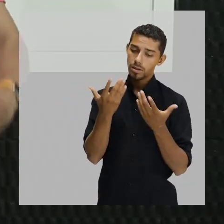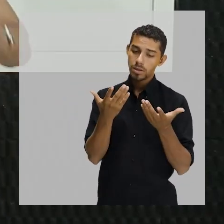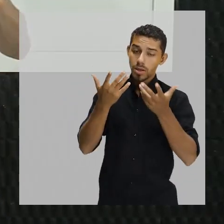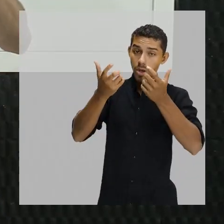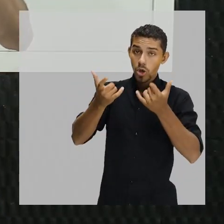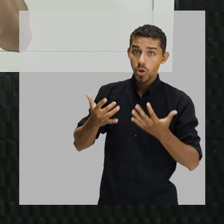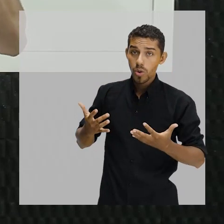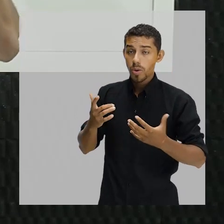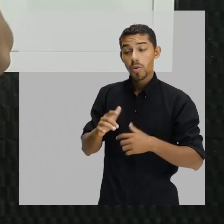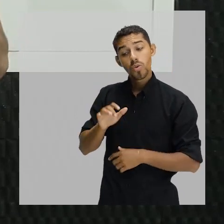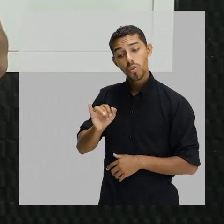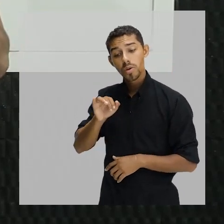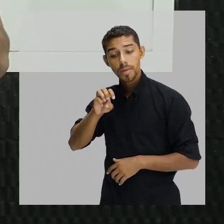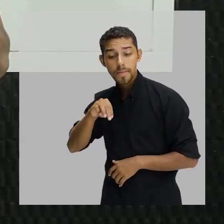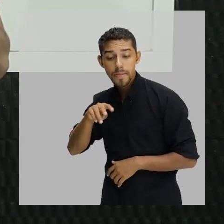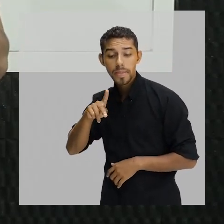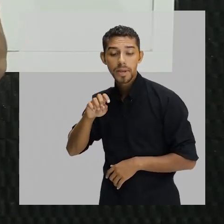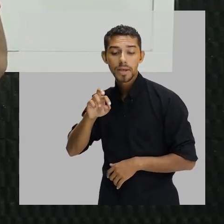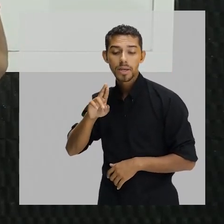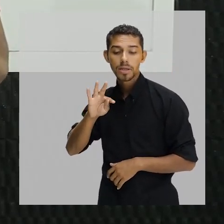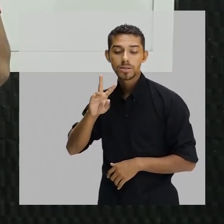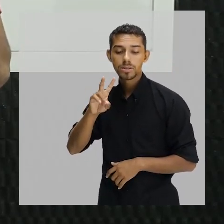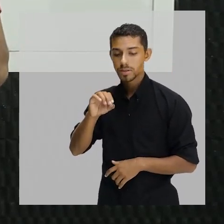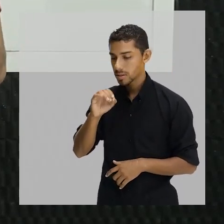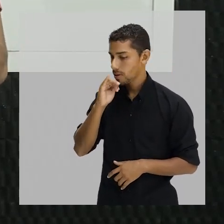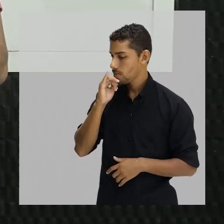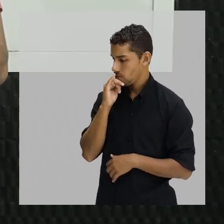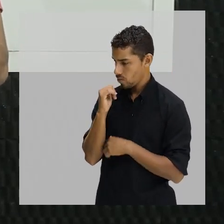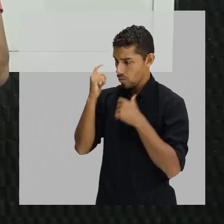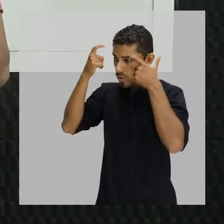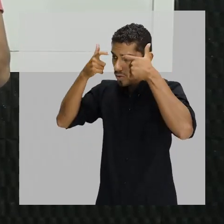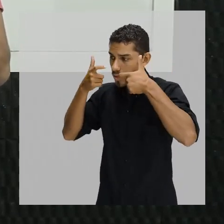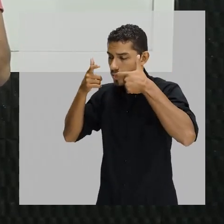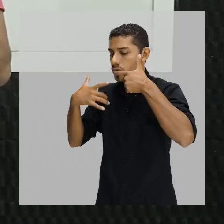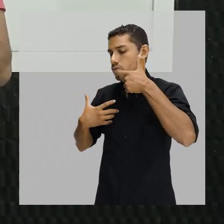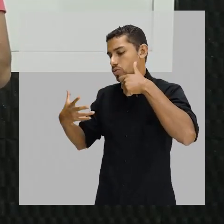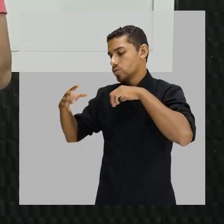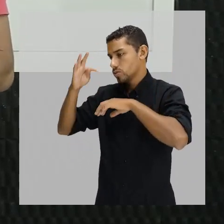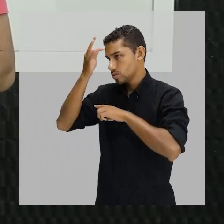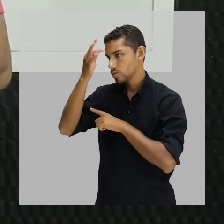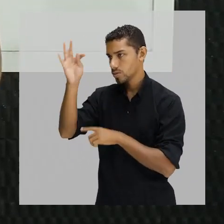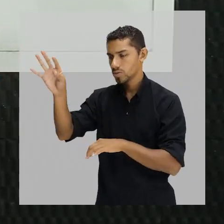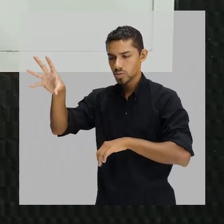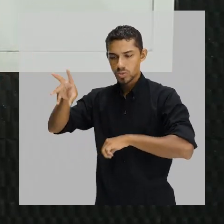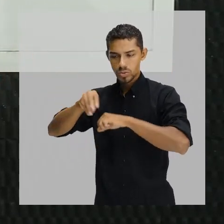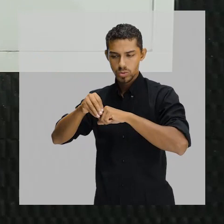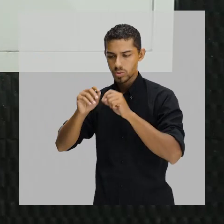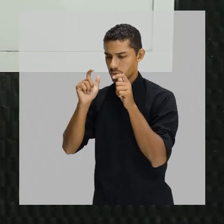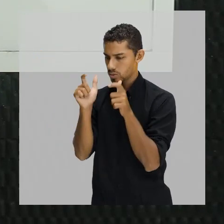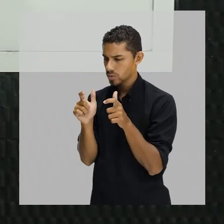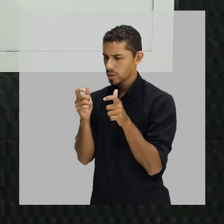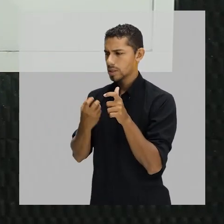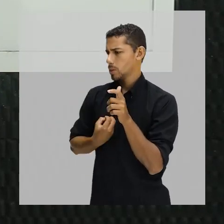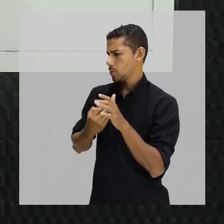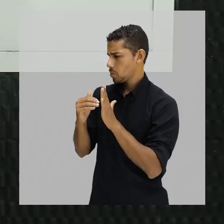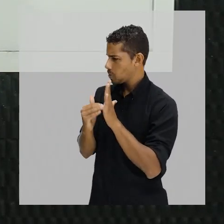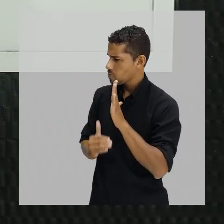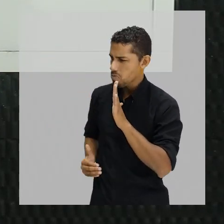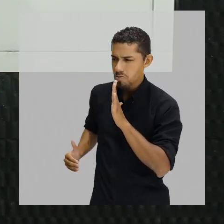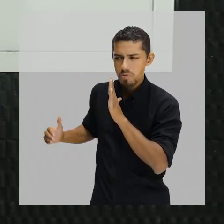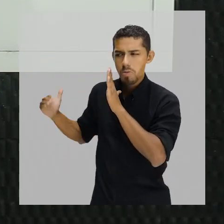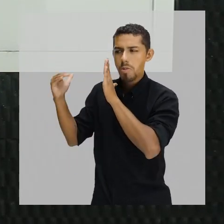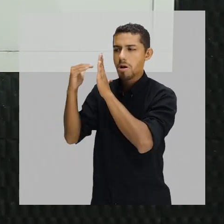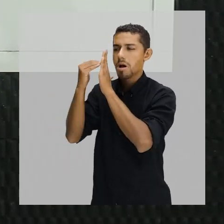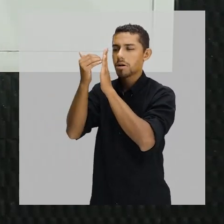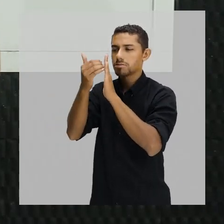só, o imperativo da teoria do conhecimento, ou seja, o reinado da teoria do conhecimento, aquela supremacia que a teoria do